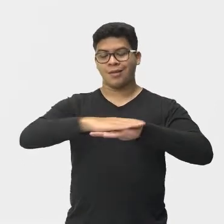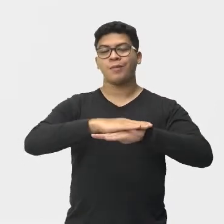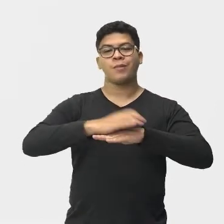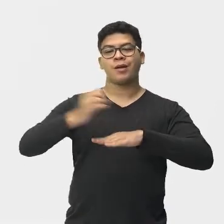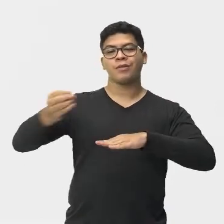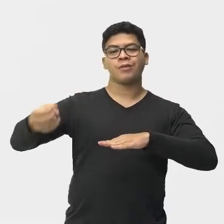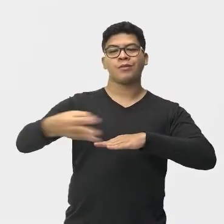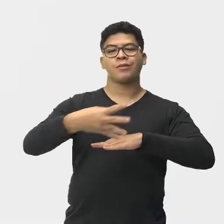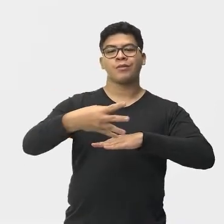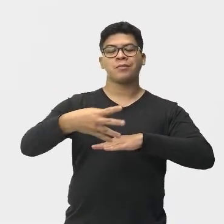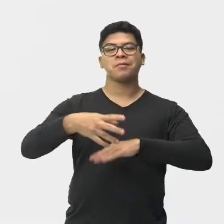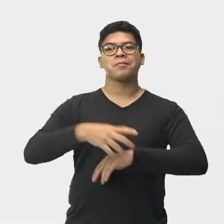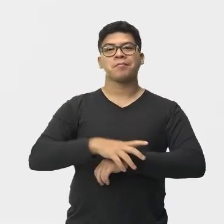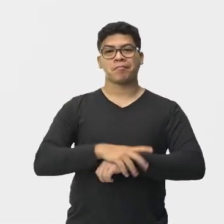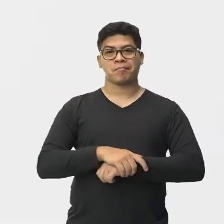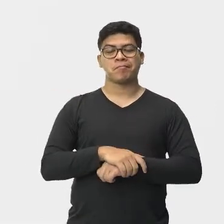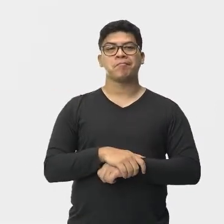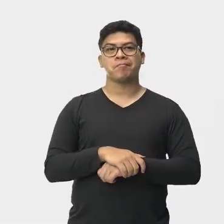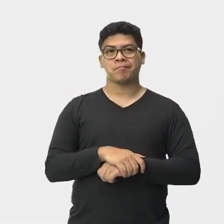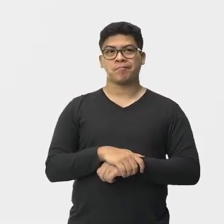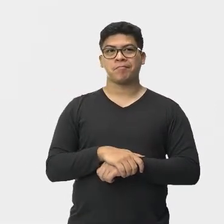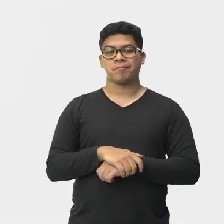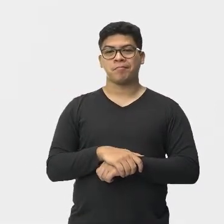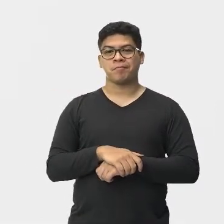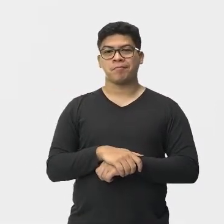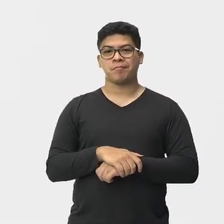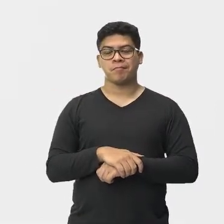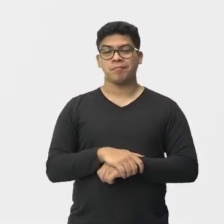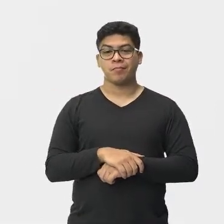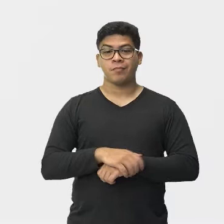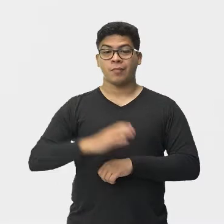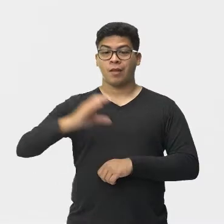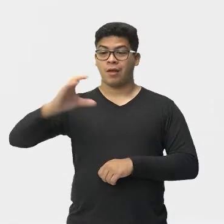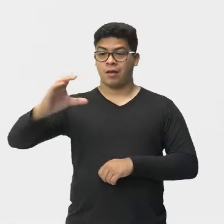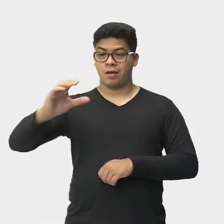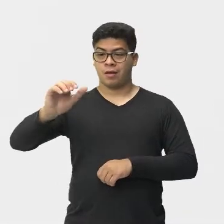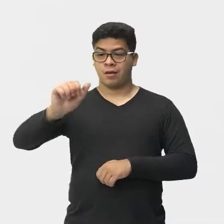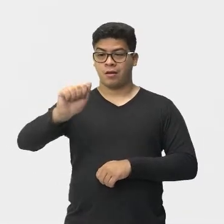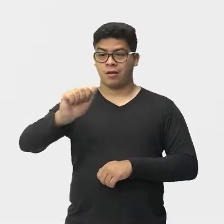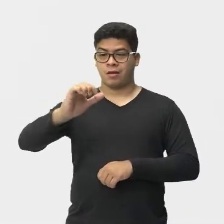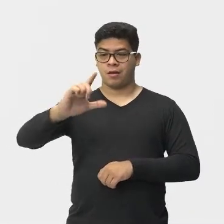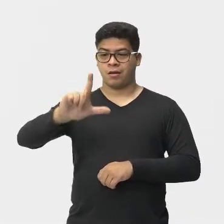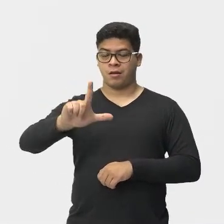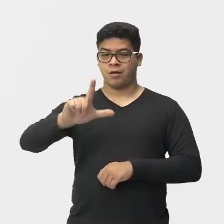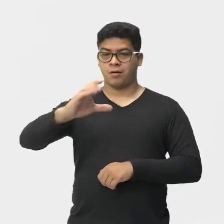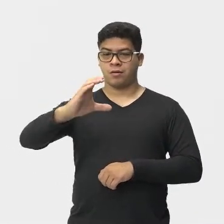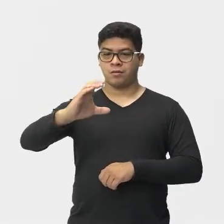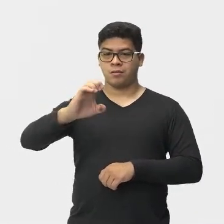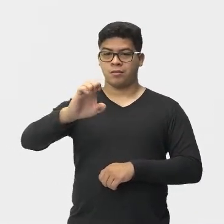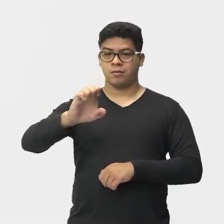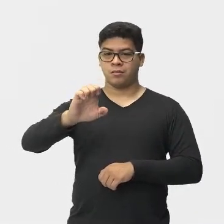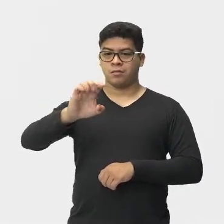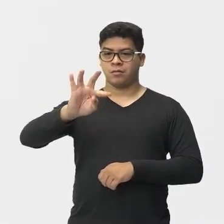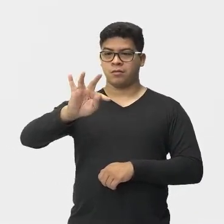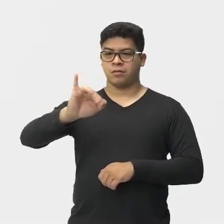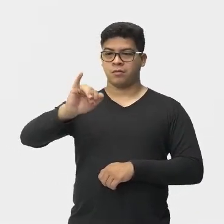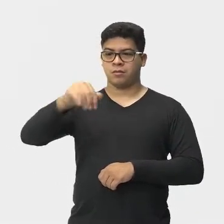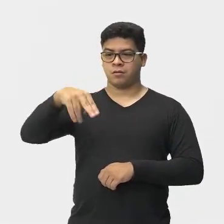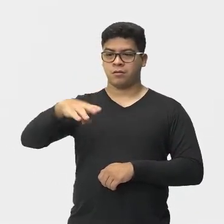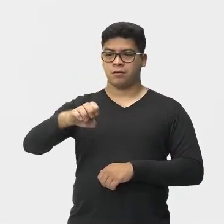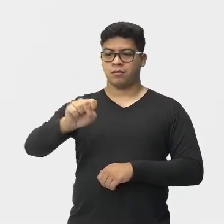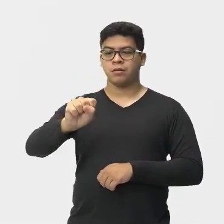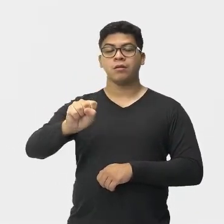referindo aqui a los calcetines. Eu estou falando que eu os uso com os meus sapatos